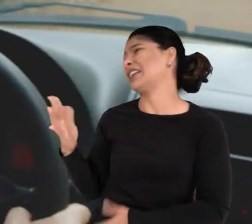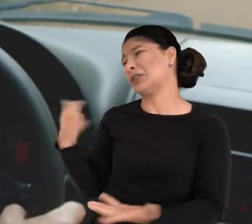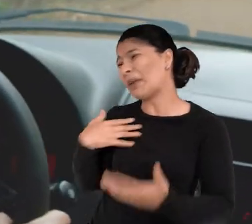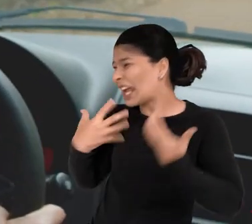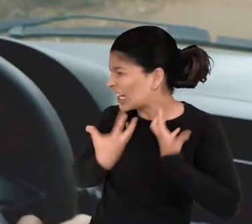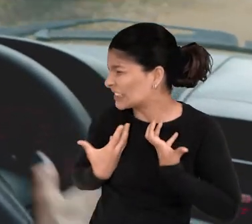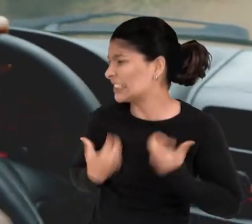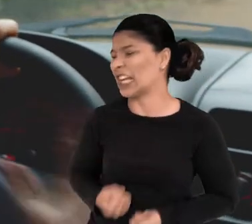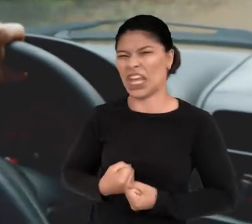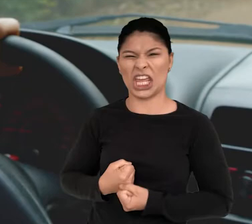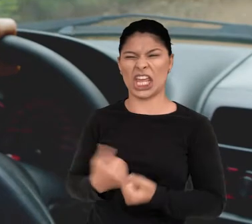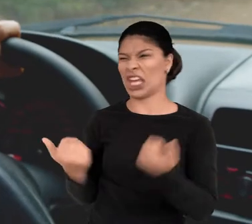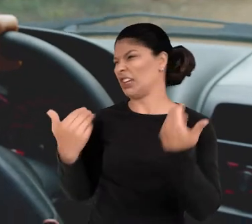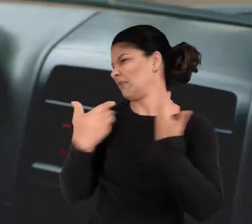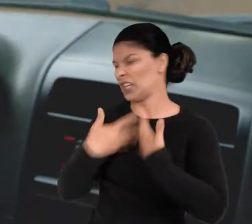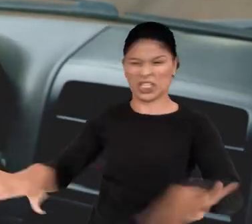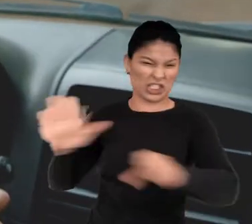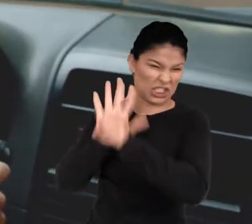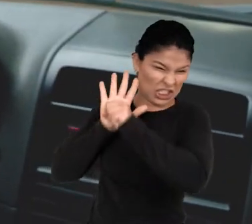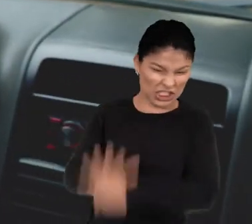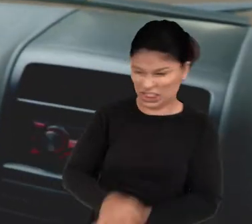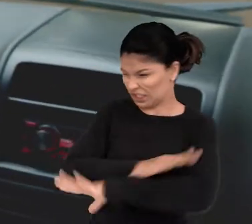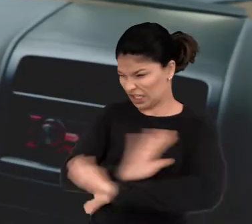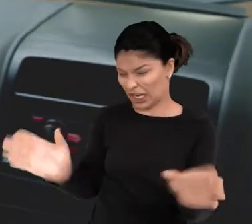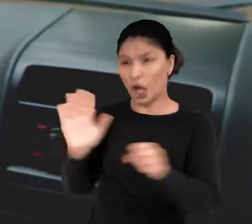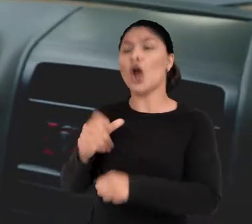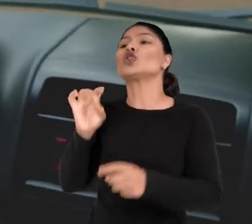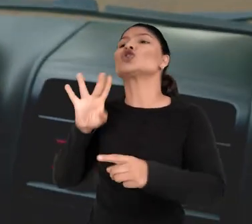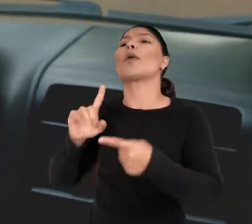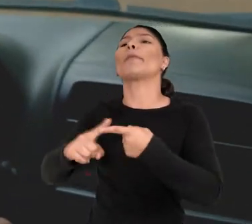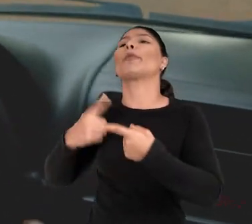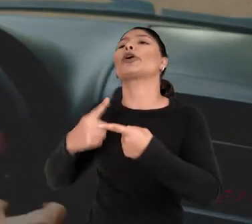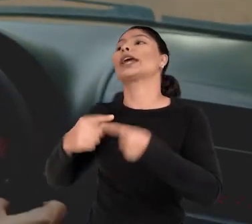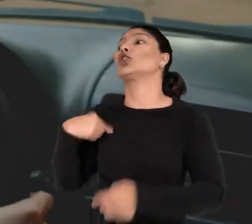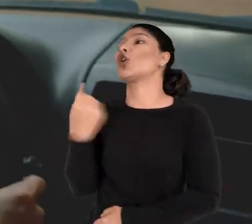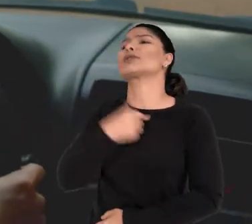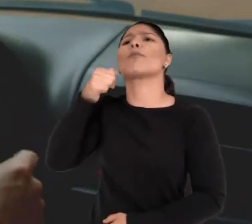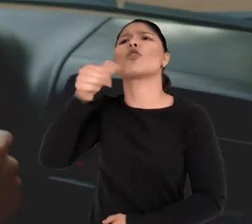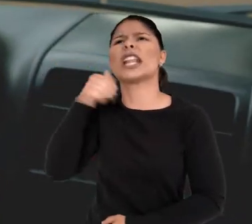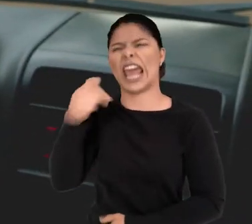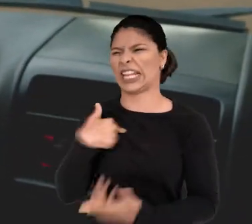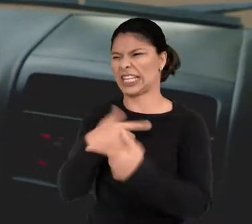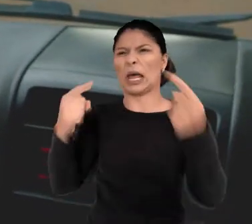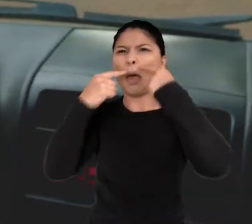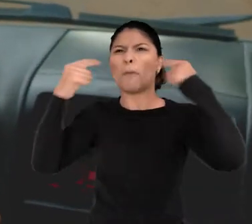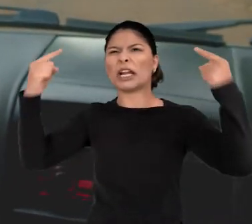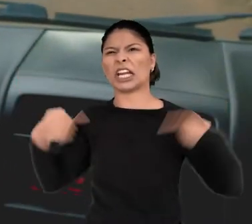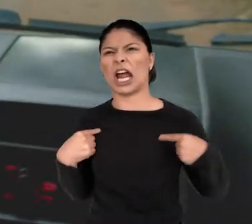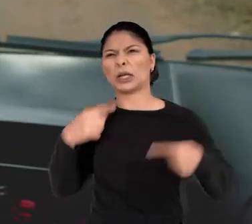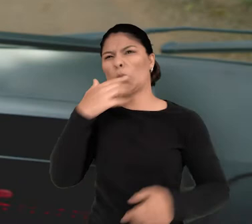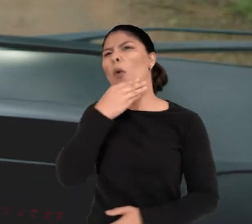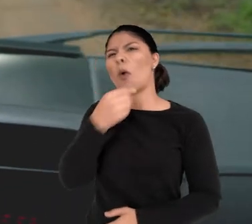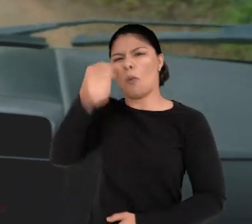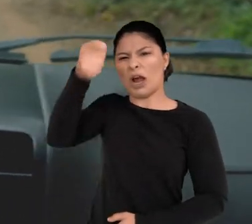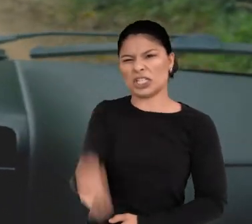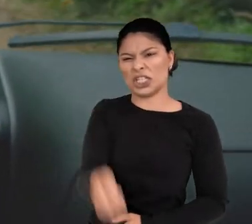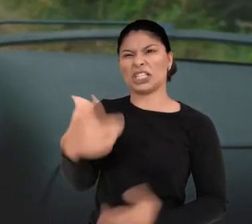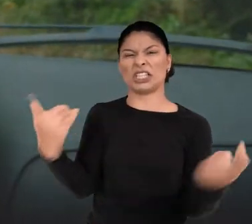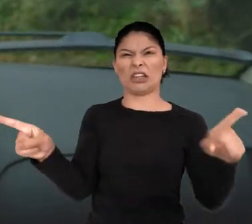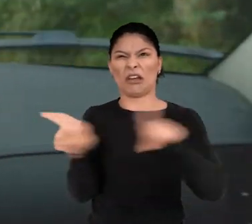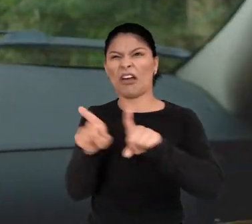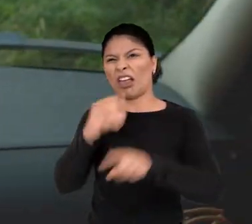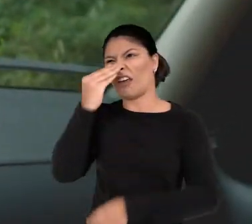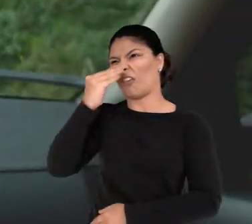Ai, Fiorella, é que eu cansei Chega de submissão Só porque nós somos mulheres? É verdade Já deu pra esse patriarcado